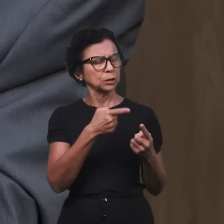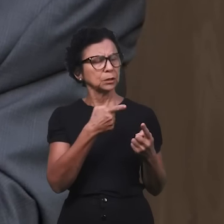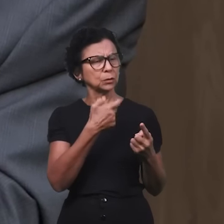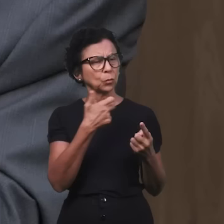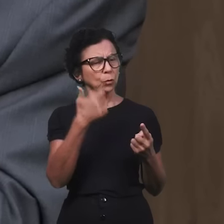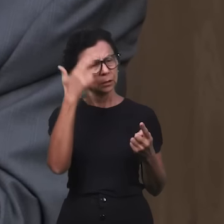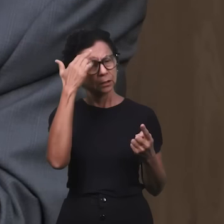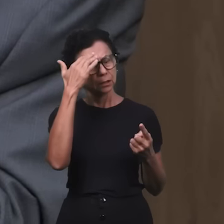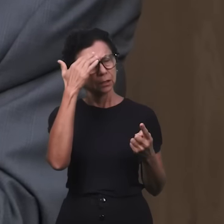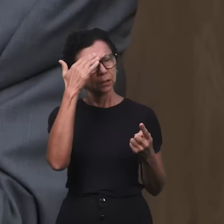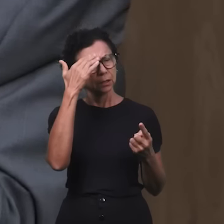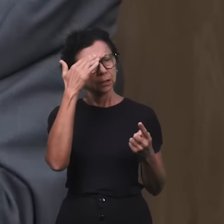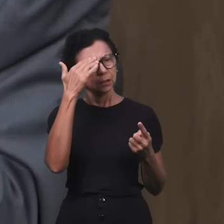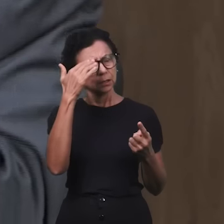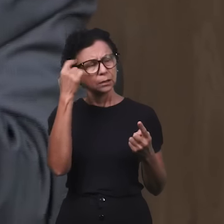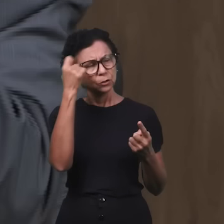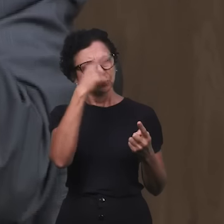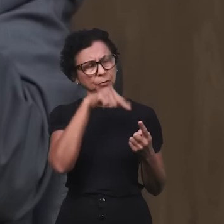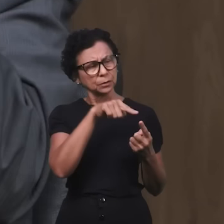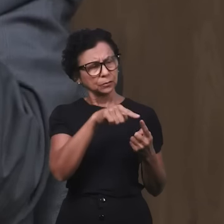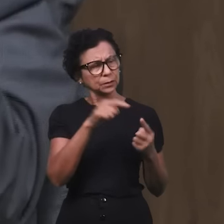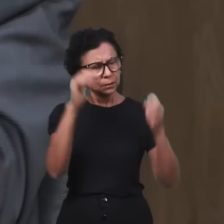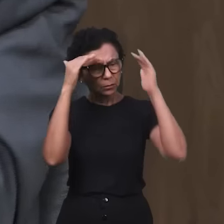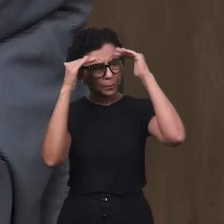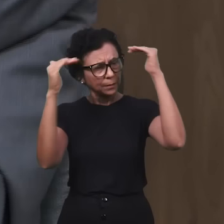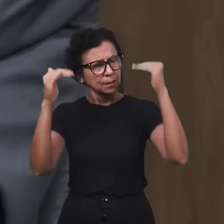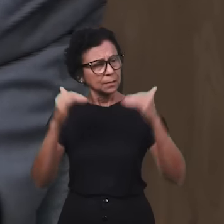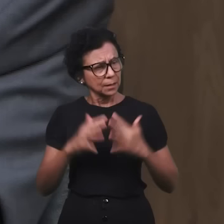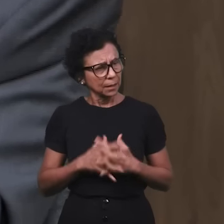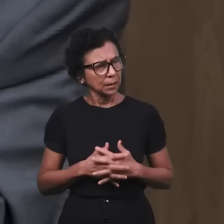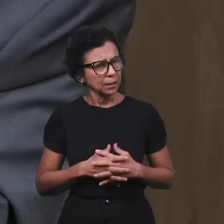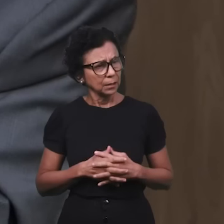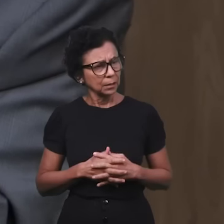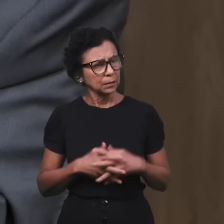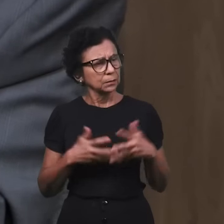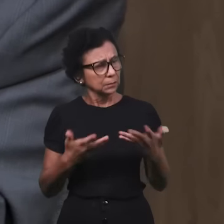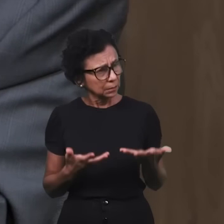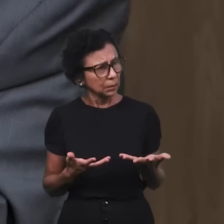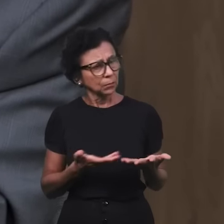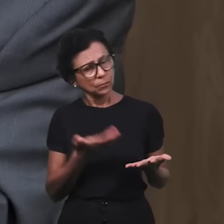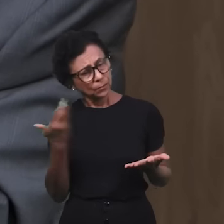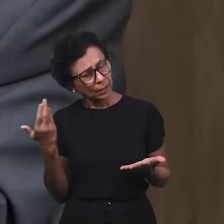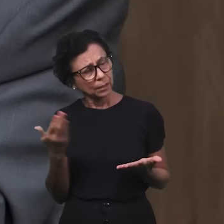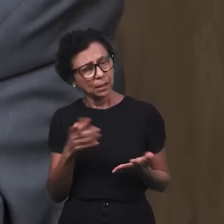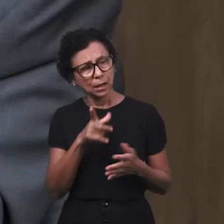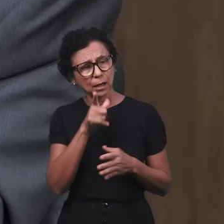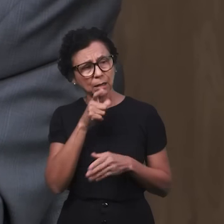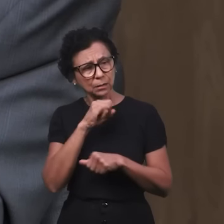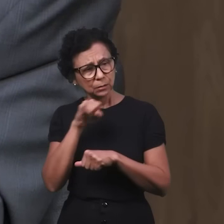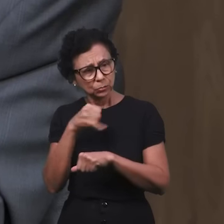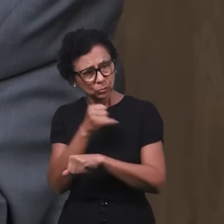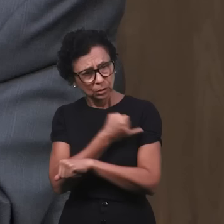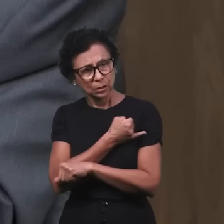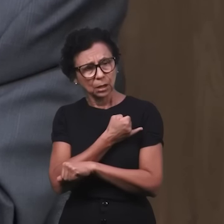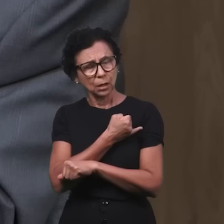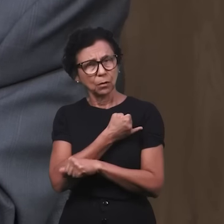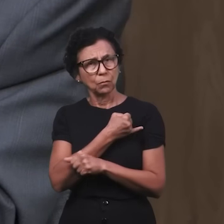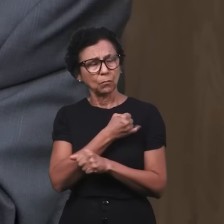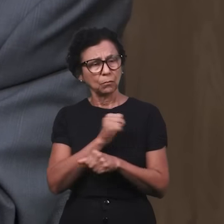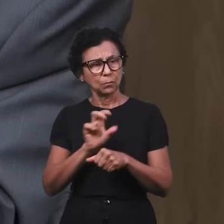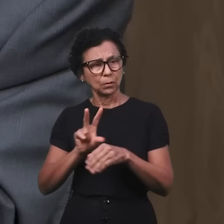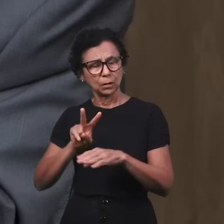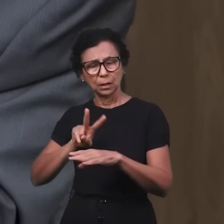Jordão e volta. Então há um conjunto de fatos para